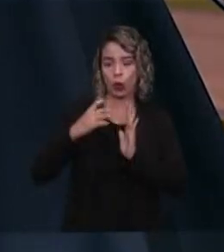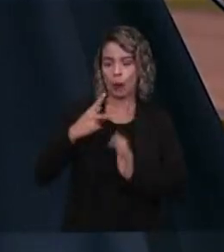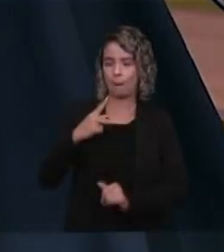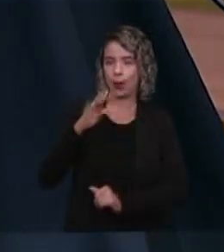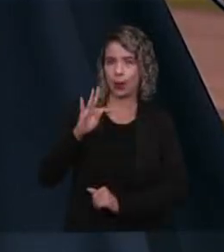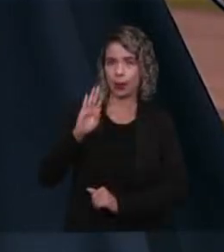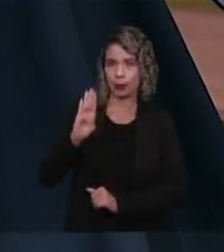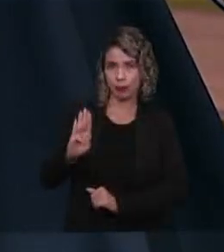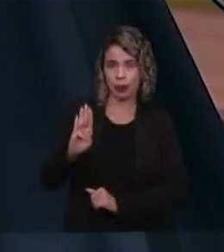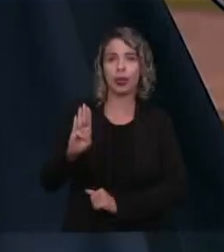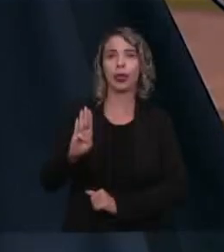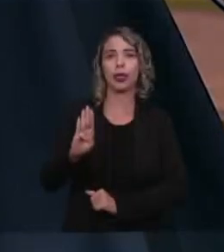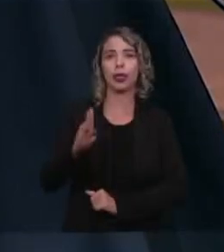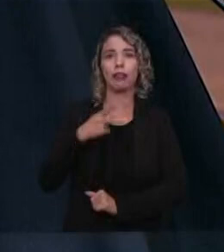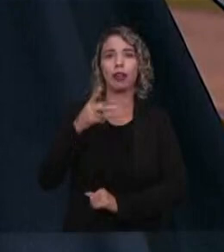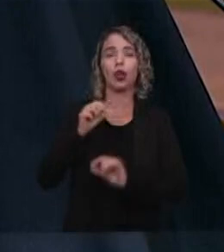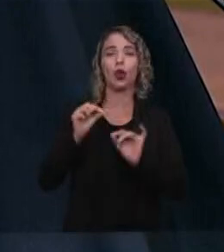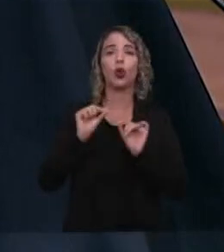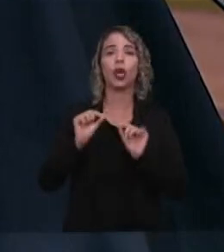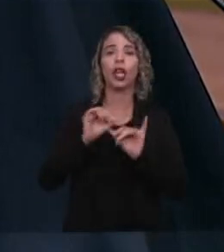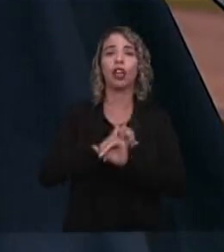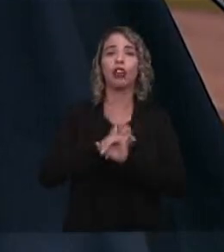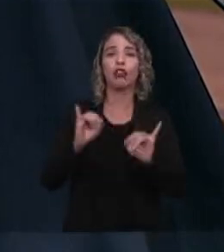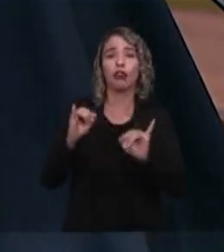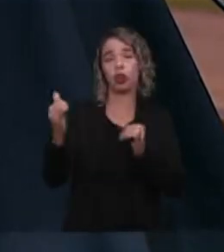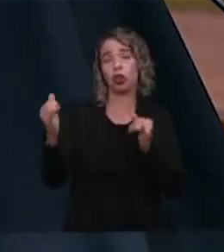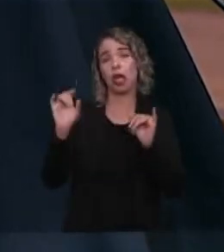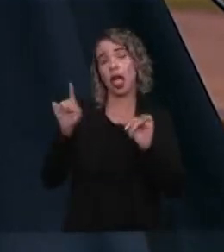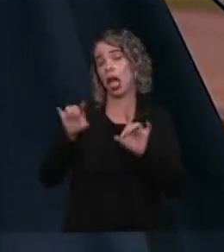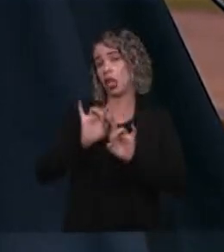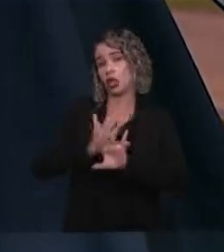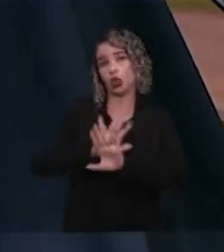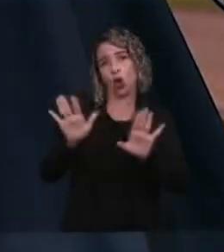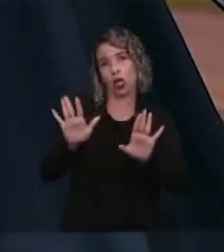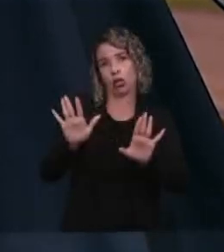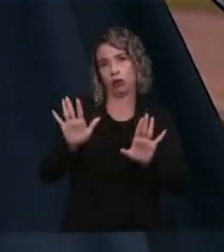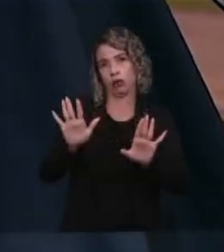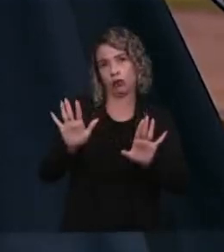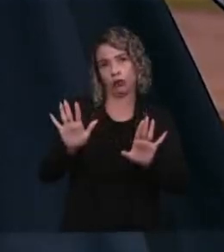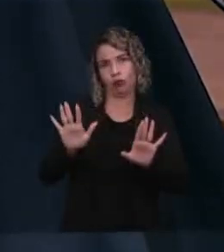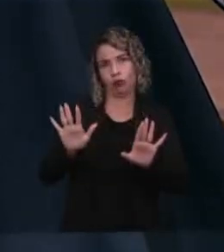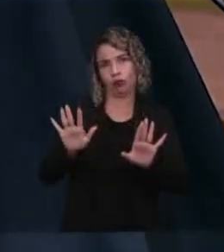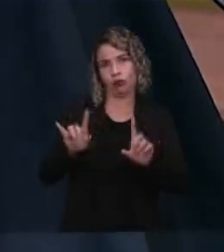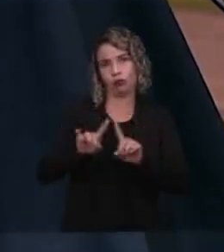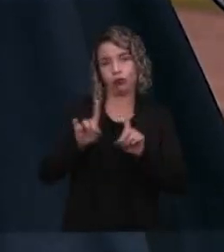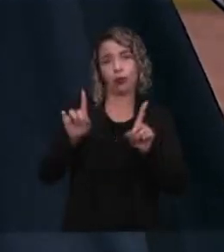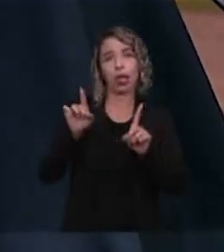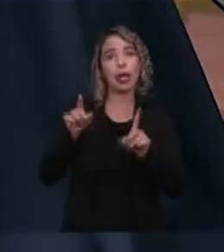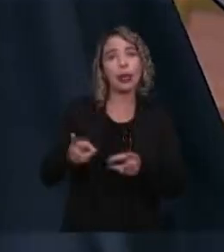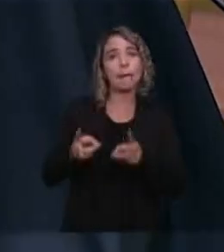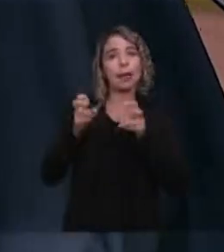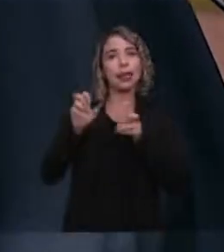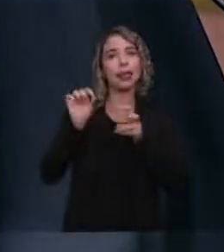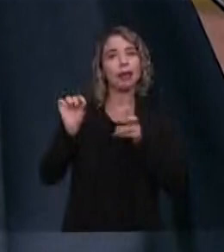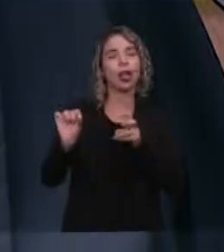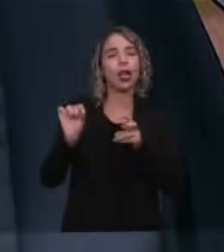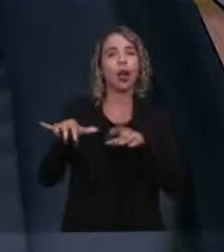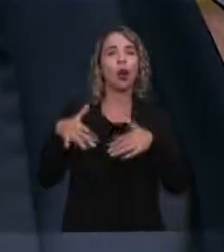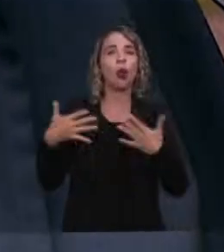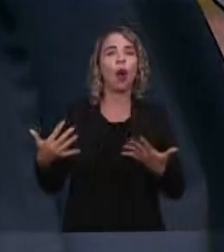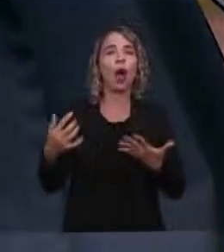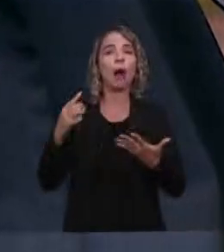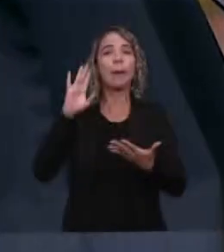dito expressamente, abro aspas, a informação que me foi dada foi essa, fecha aspas. Vejamos as